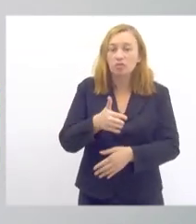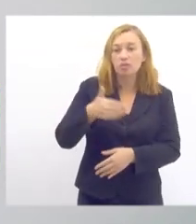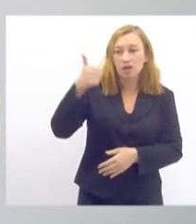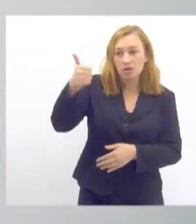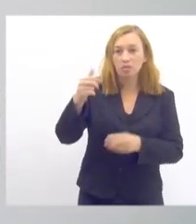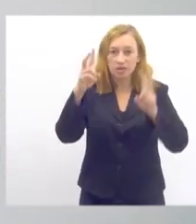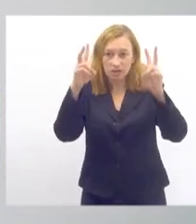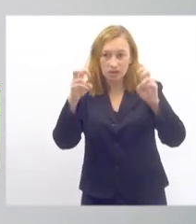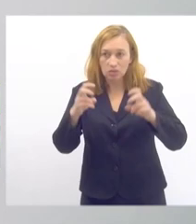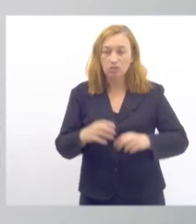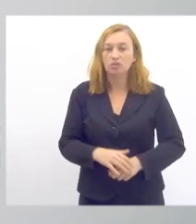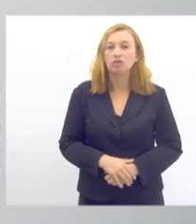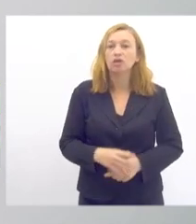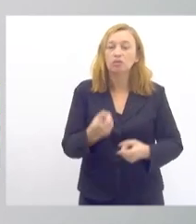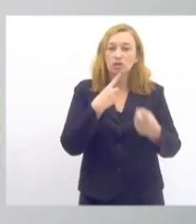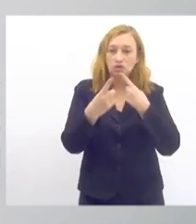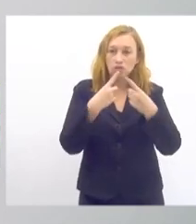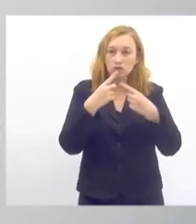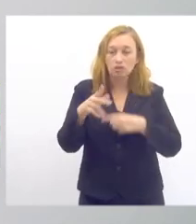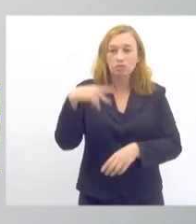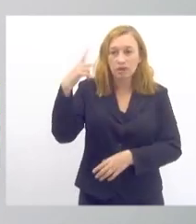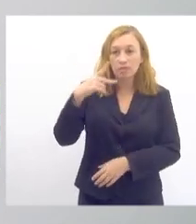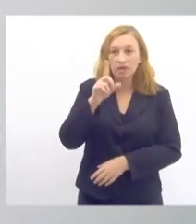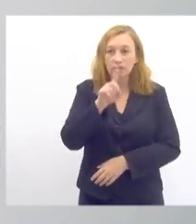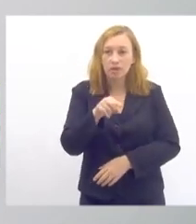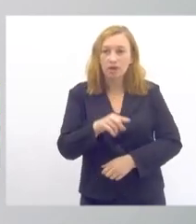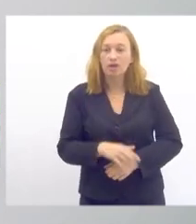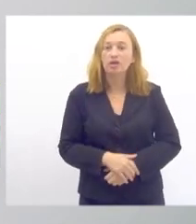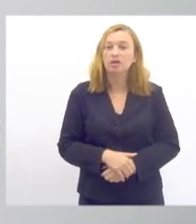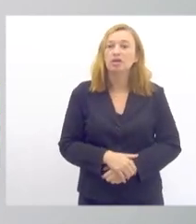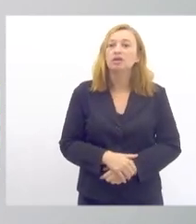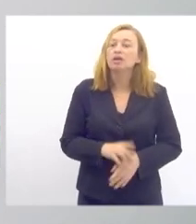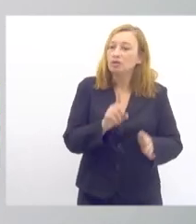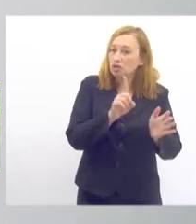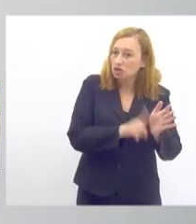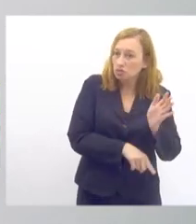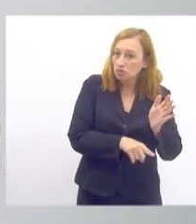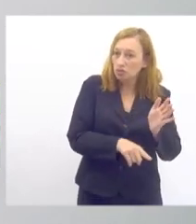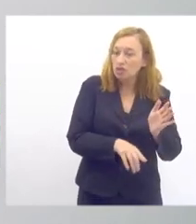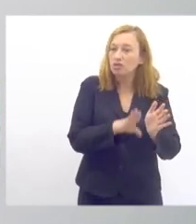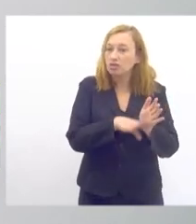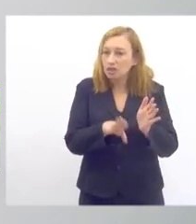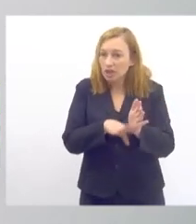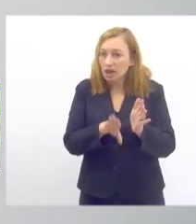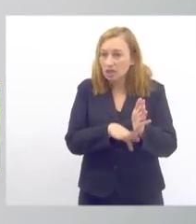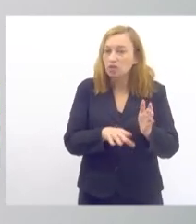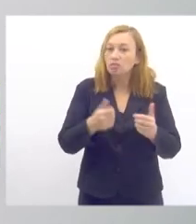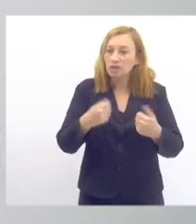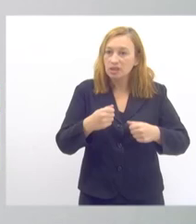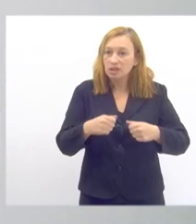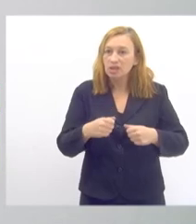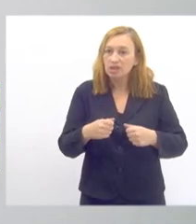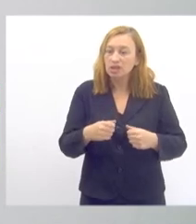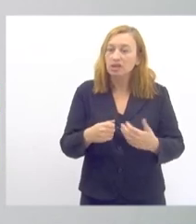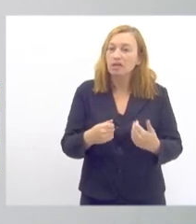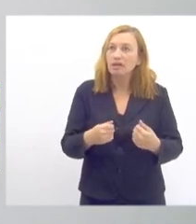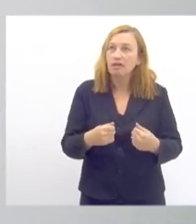questão. O espírito da discussão no Parlamento foi, se há uma redução de gastos, essa redução de gastos tem que chegar